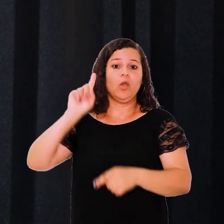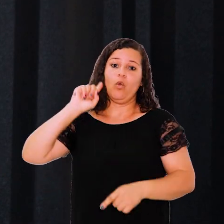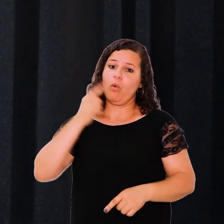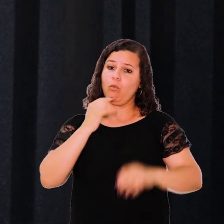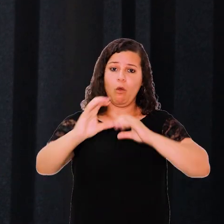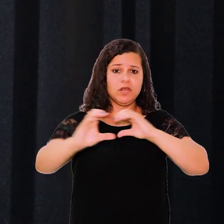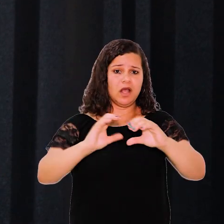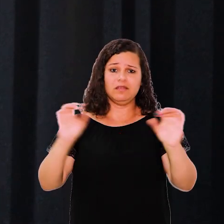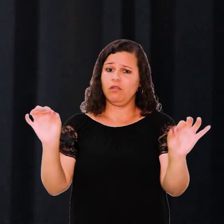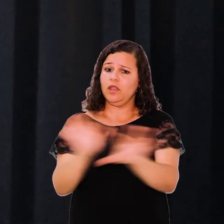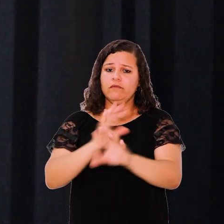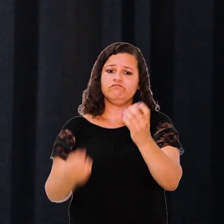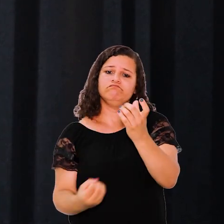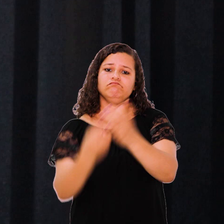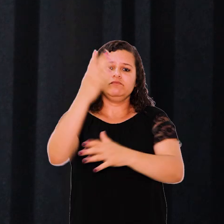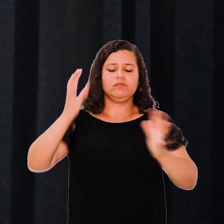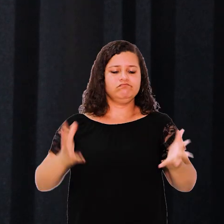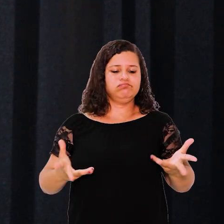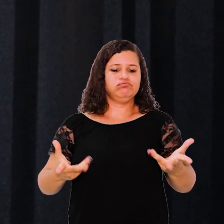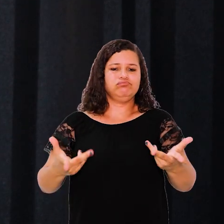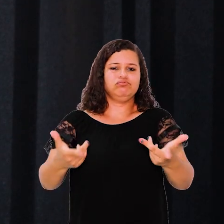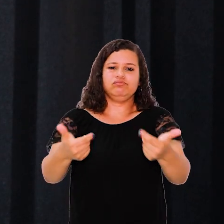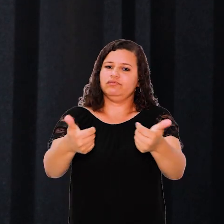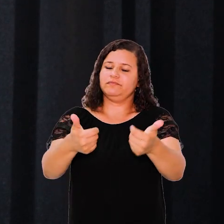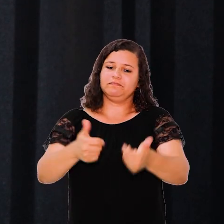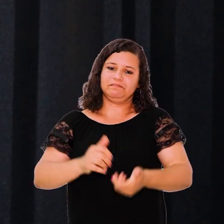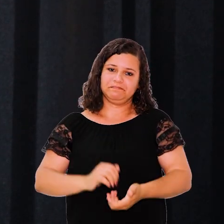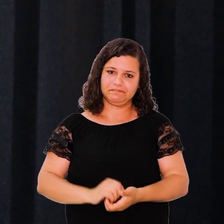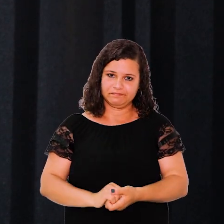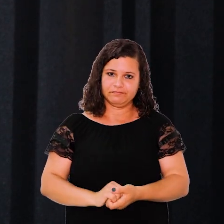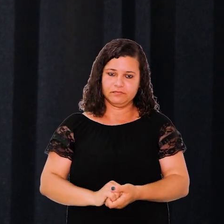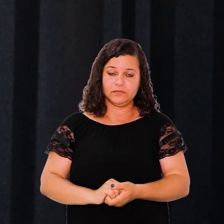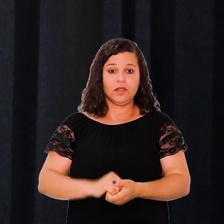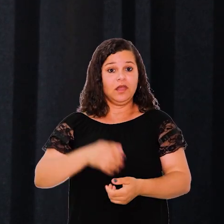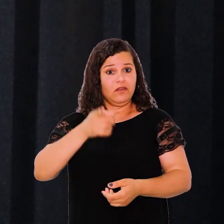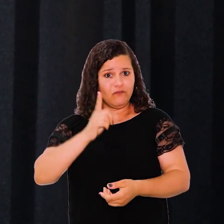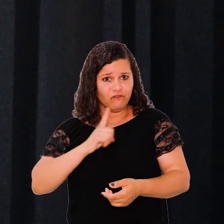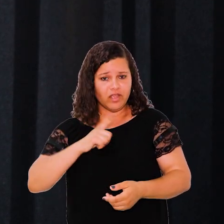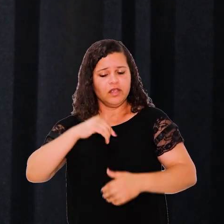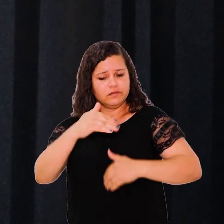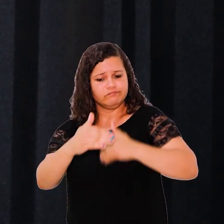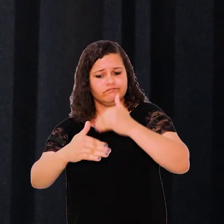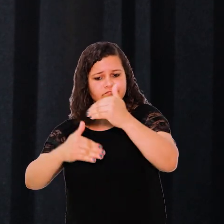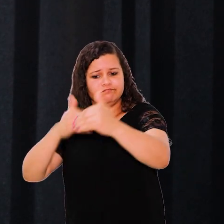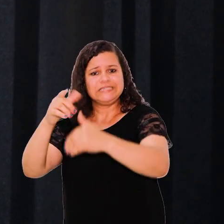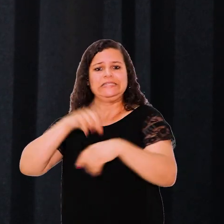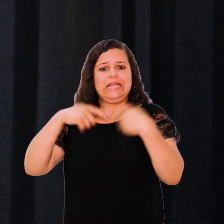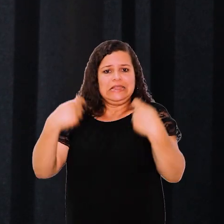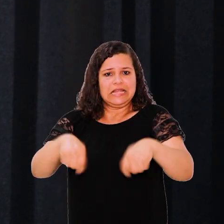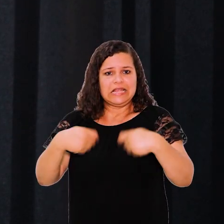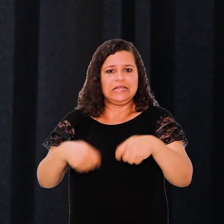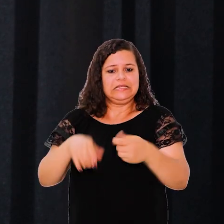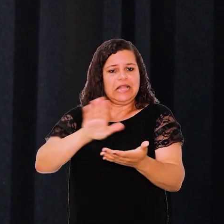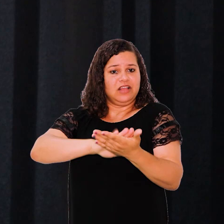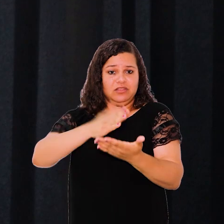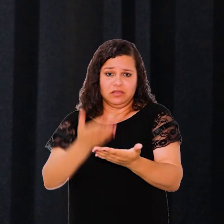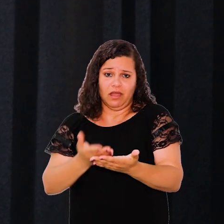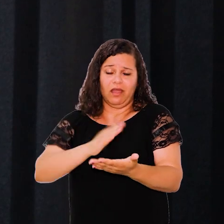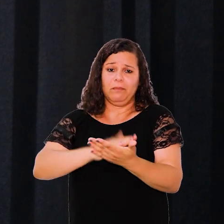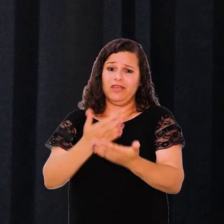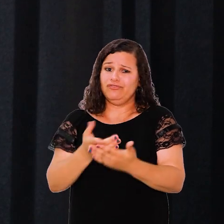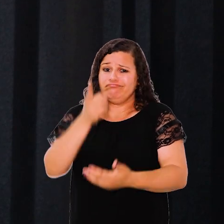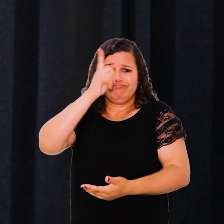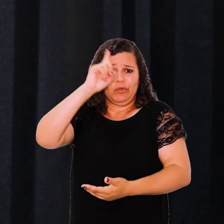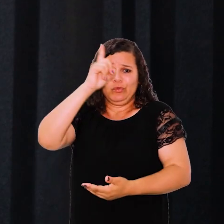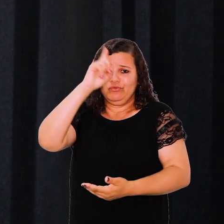que a comunicação possa fluir de maneira mais efetiva. Por vezes, nós temos a necessidade de agir como